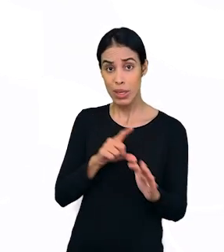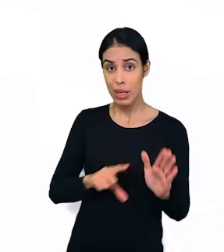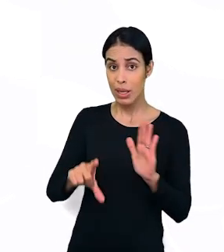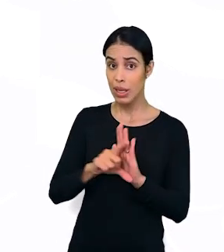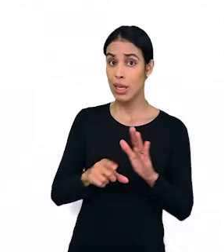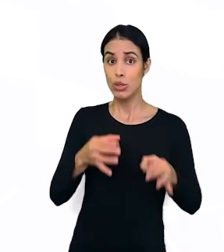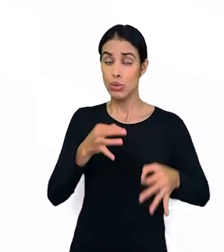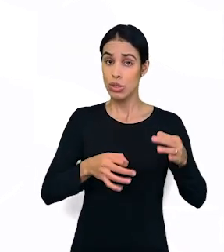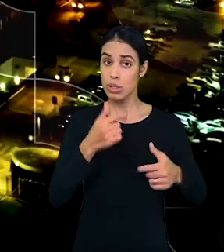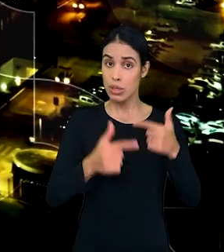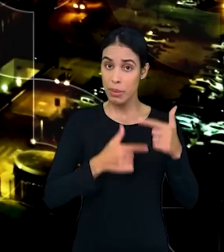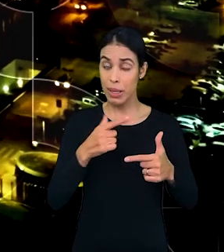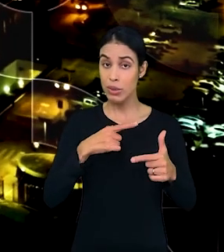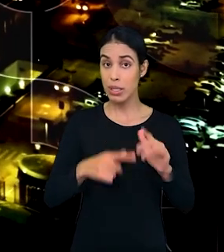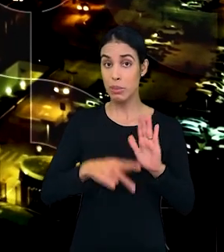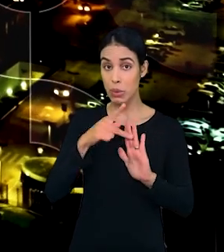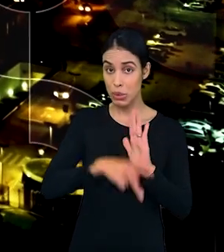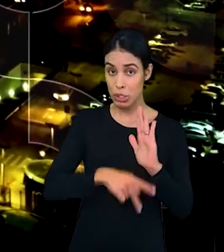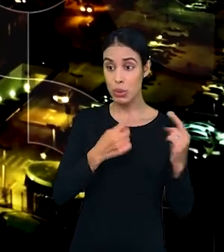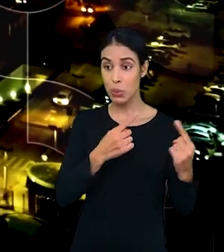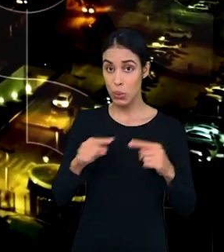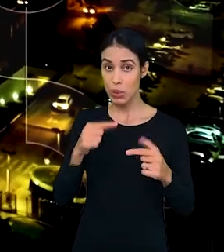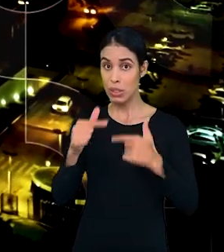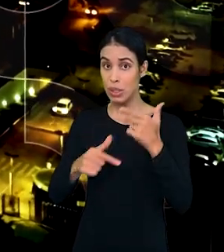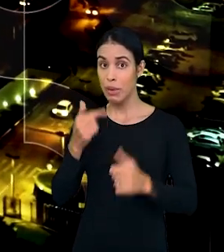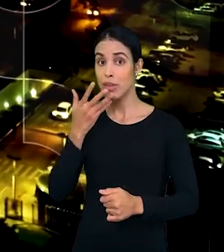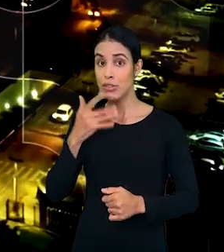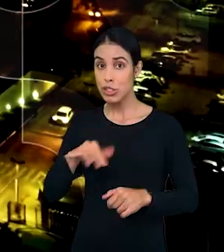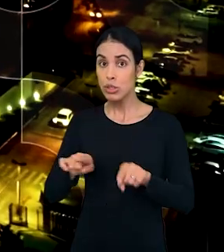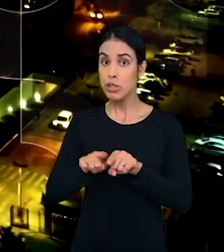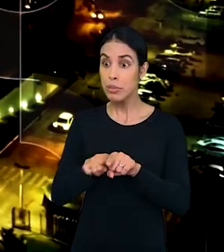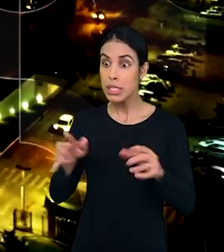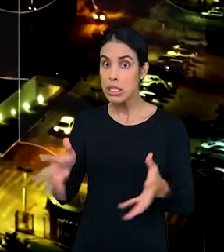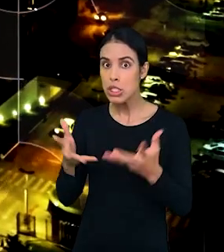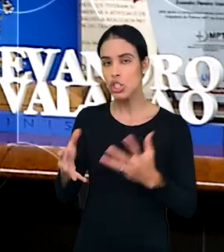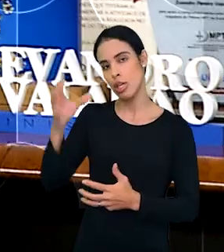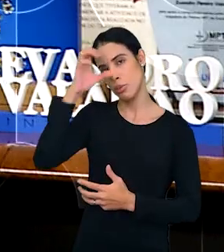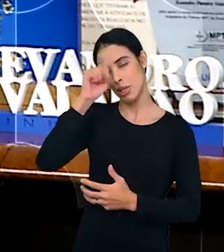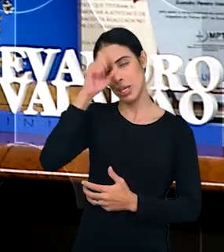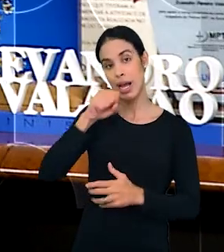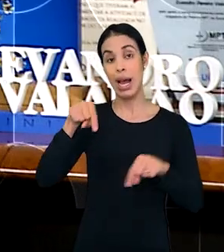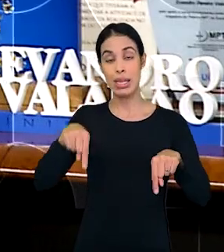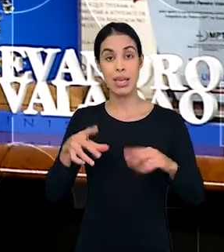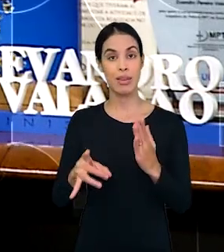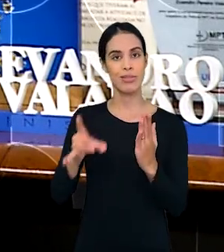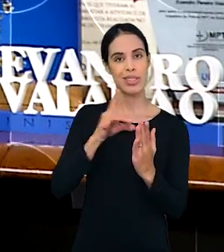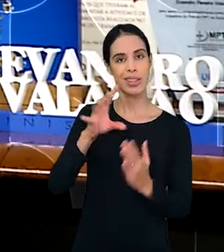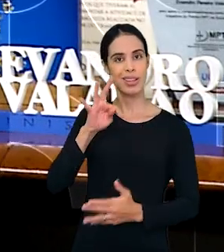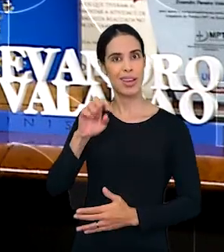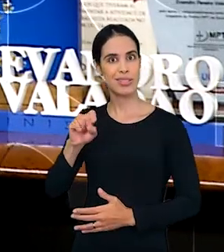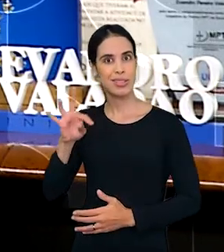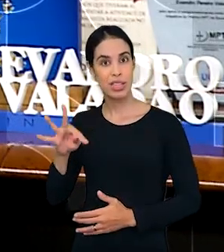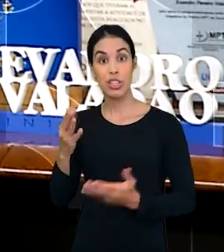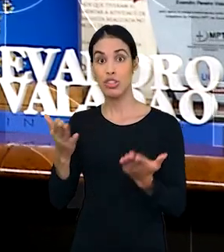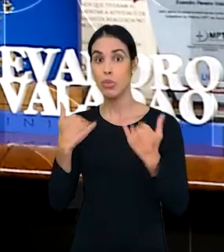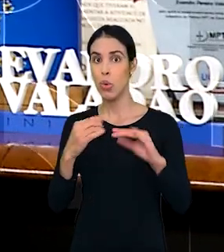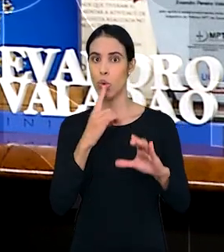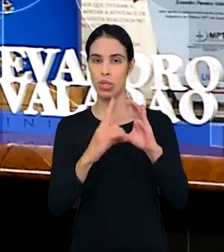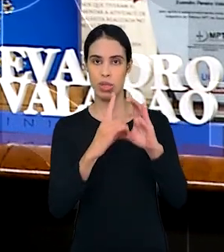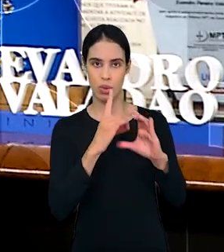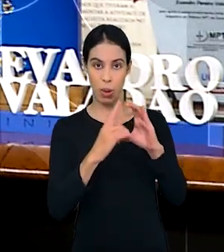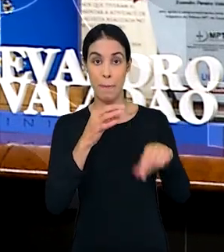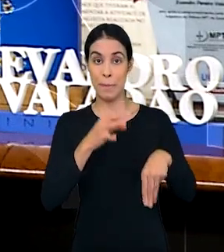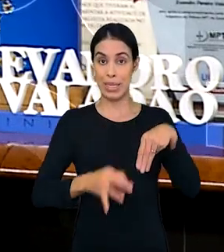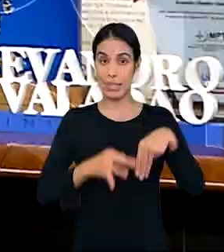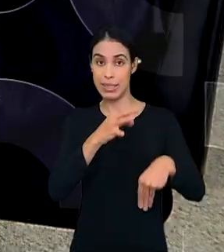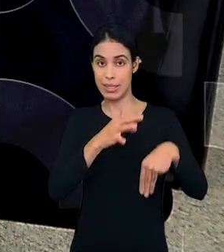Trabalho conta com um programa de combate ao trabalho infantil e estímulo à aprendizagem. O Revista TST conversou com o coordenador do